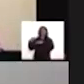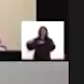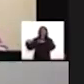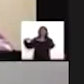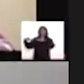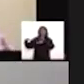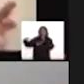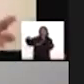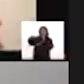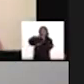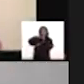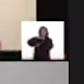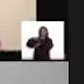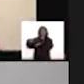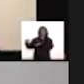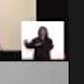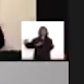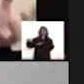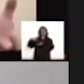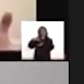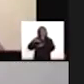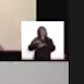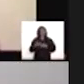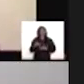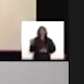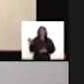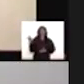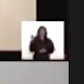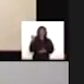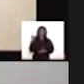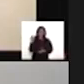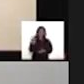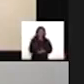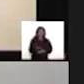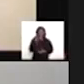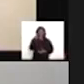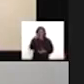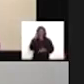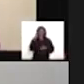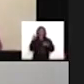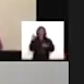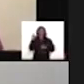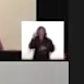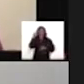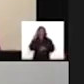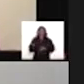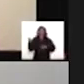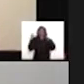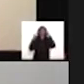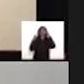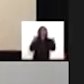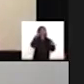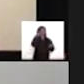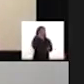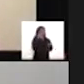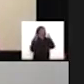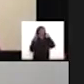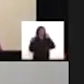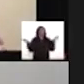Havendo o número legal e sob a proteção de Deus, iniciamos os nossos trabalhos. Está aberta a sessão, a primeira